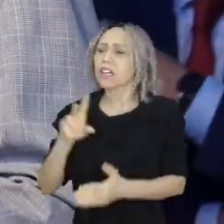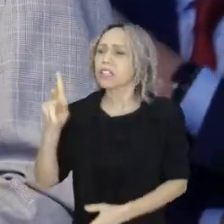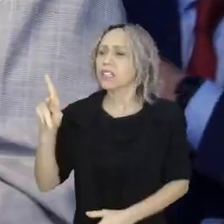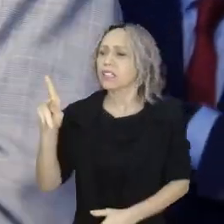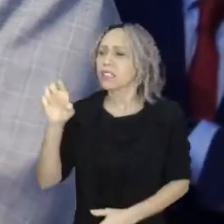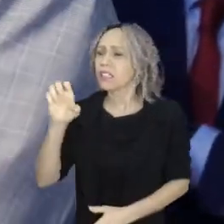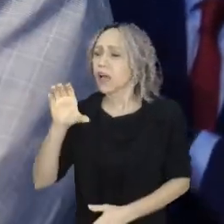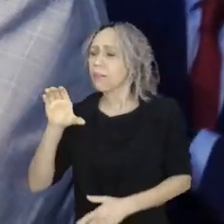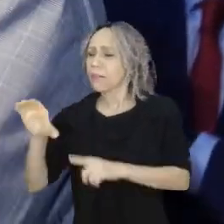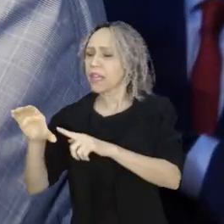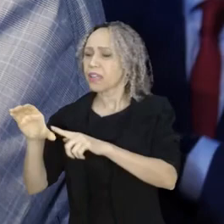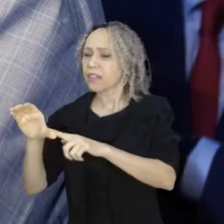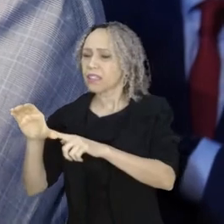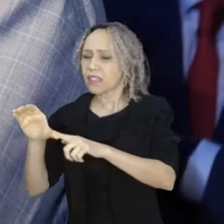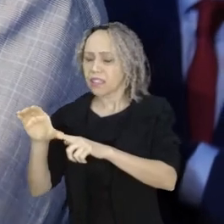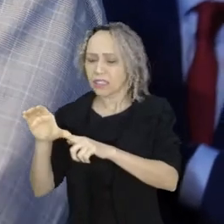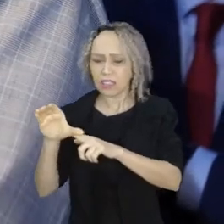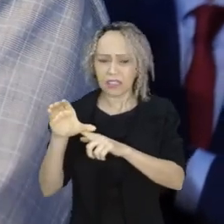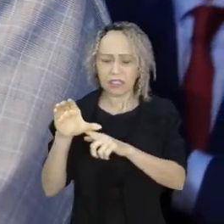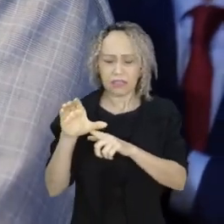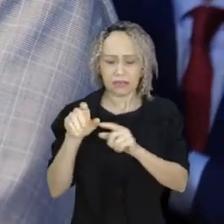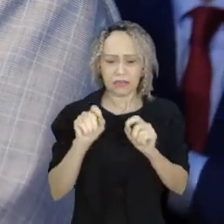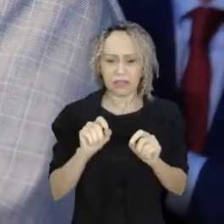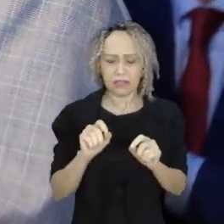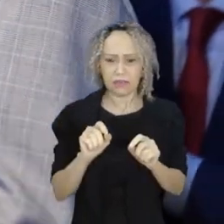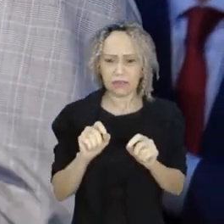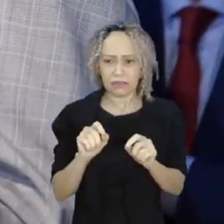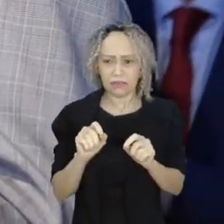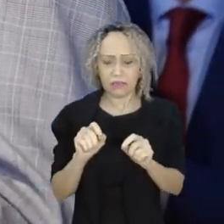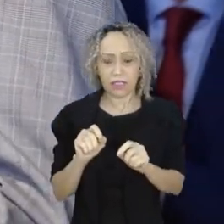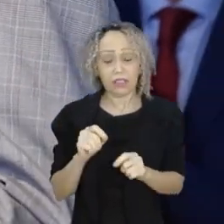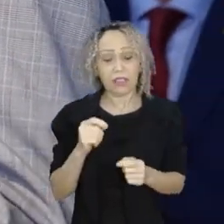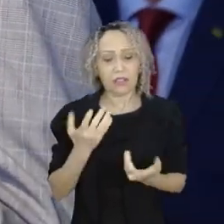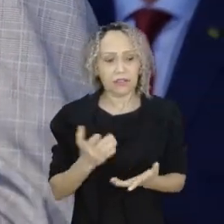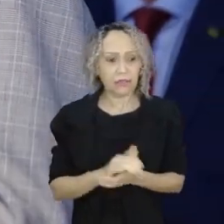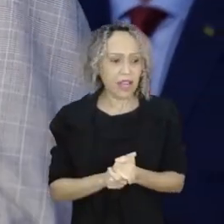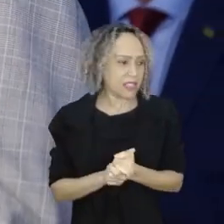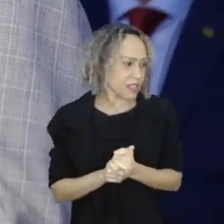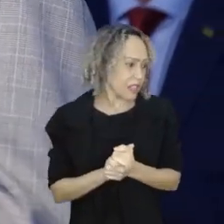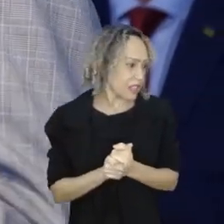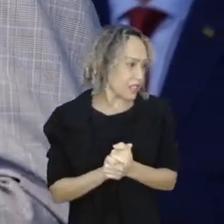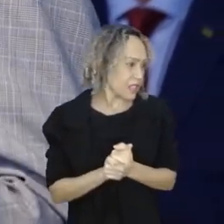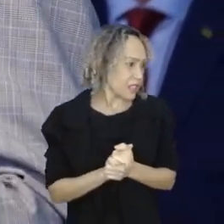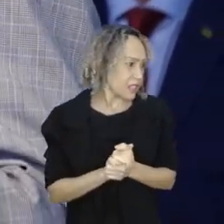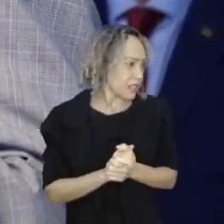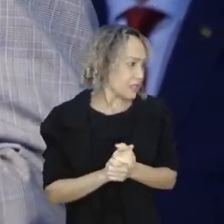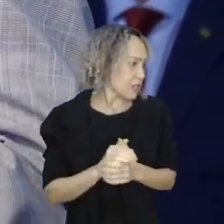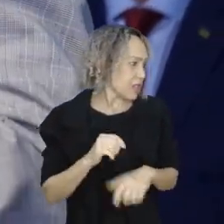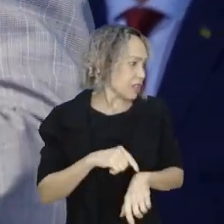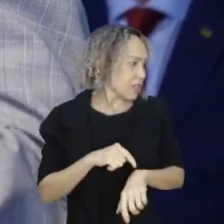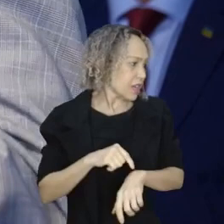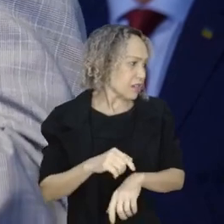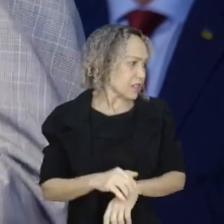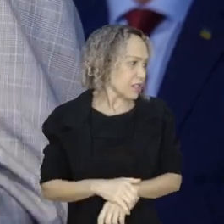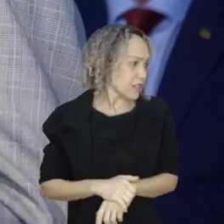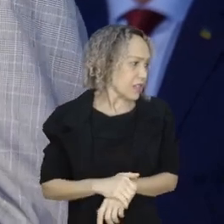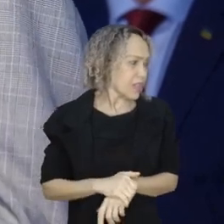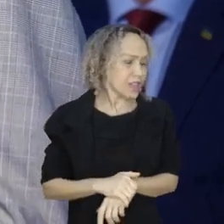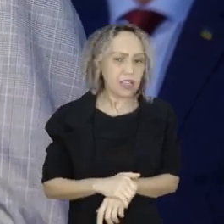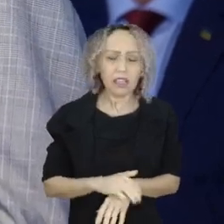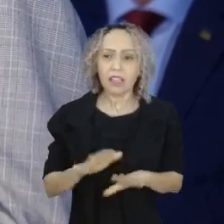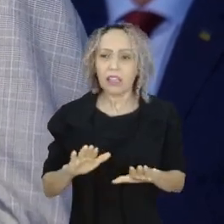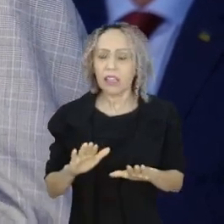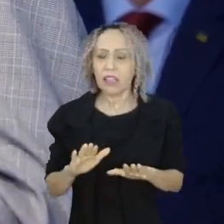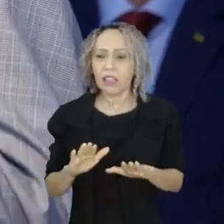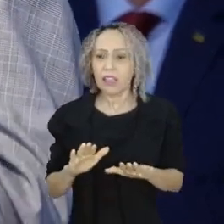saindo, que prometeu coisas e não cumpriu, e nós tivemos que, então, cumprir. Como hoje ele continua mandando medida